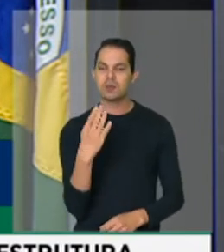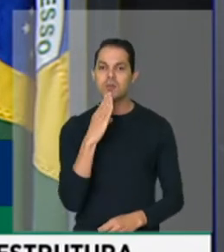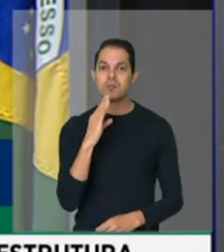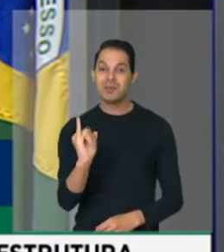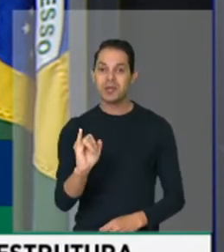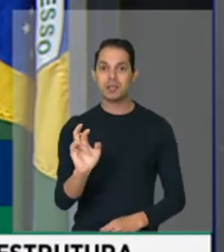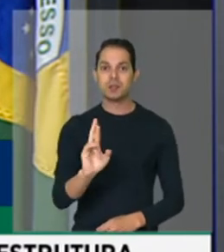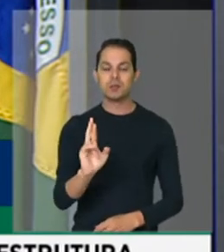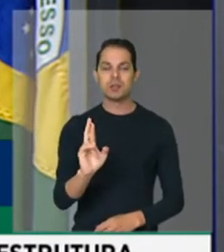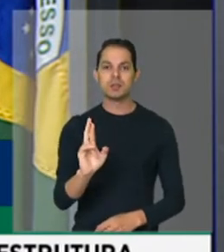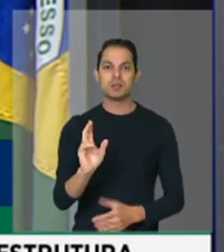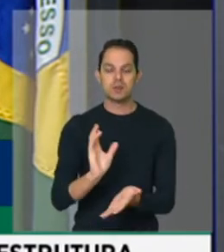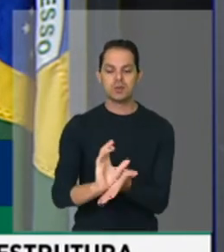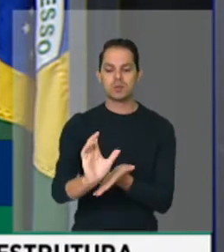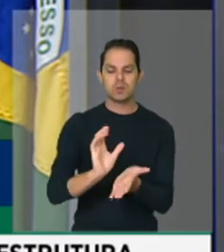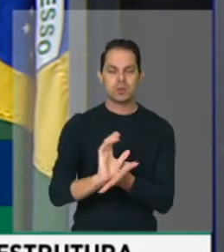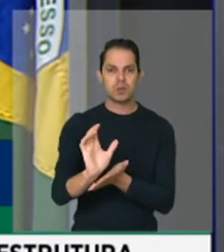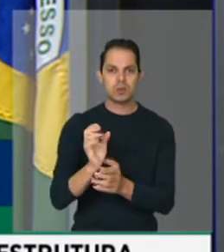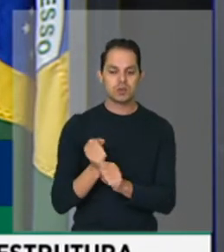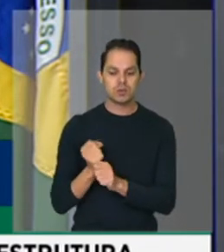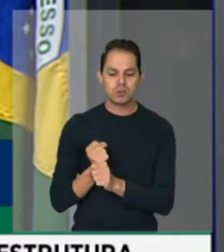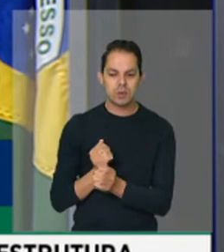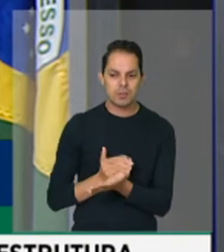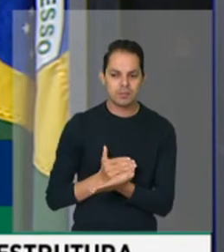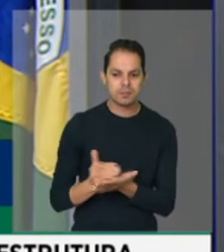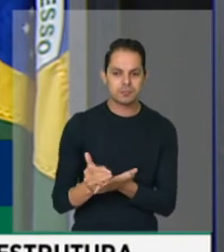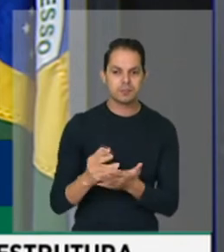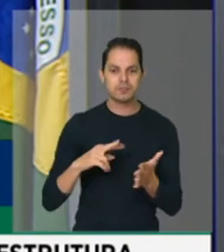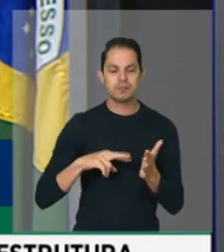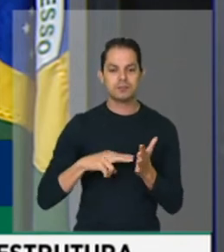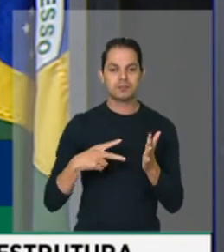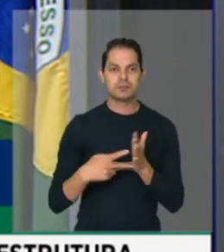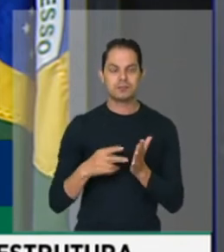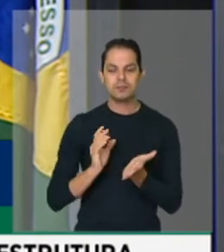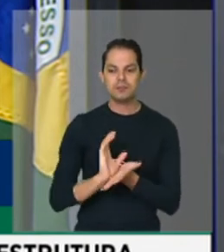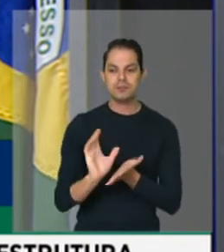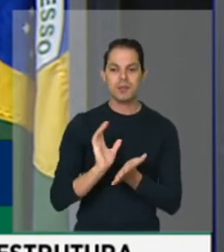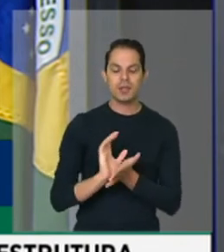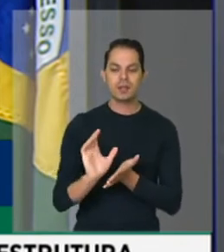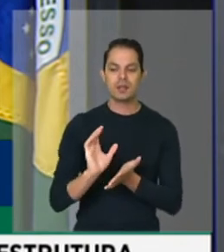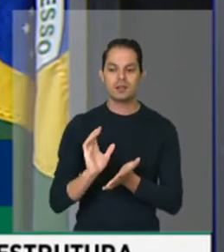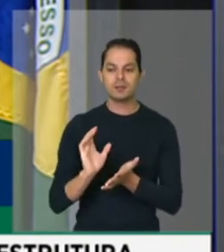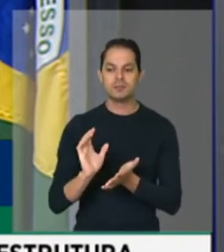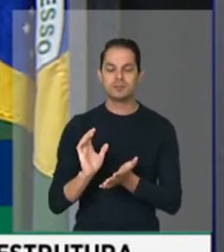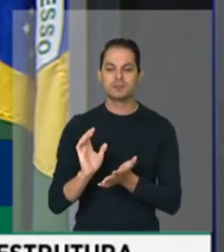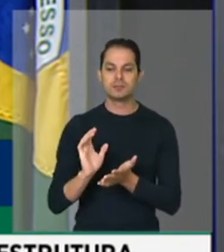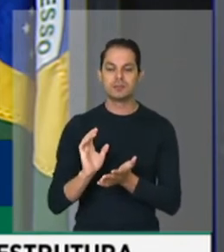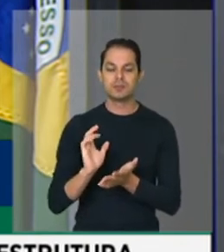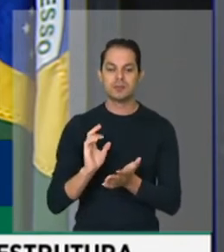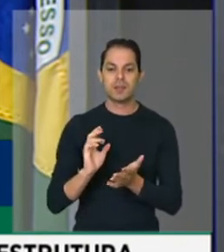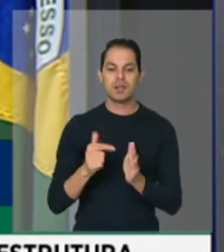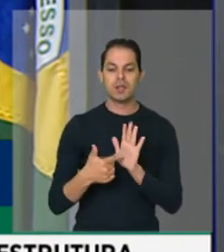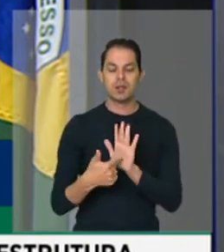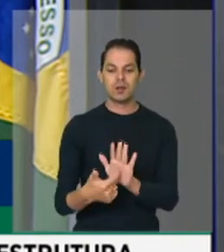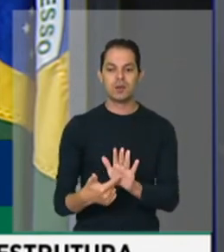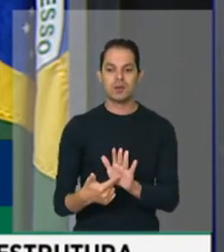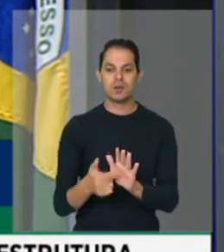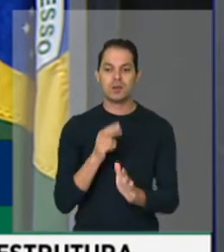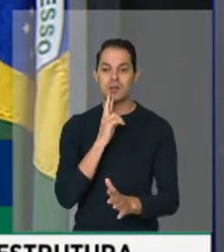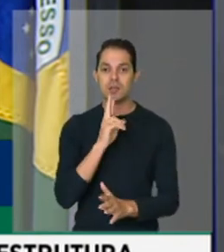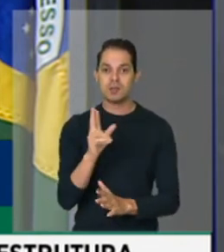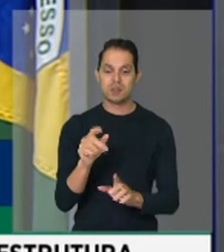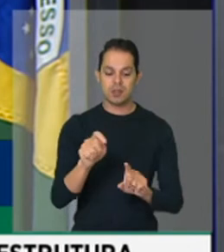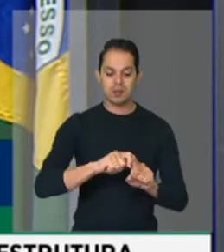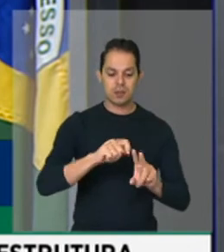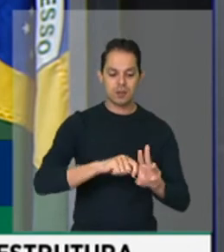investimento. Nesse começo do ano, responde por um investimento que deverá, sinalizado pelo resultado do primeiro